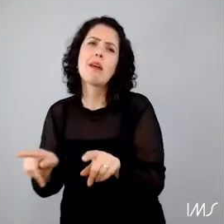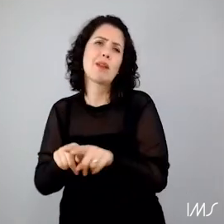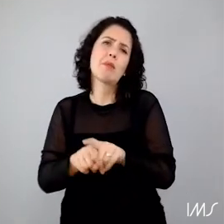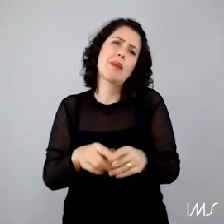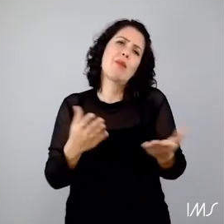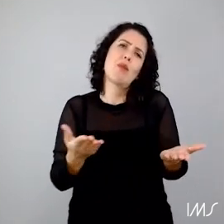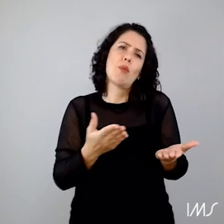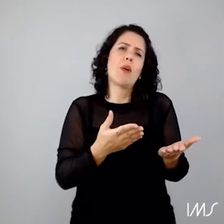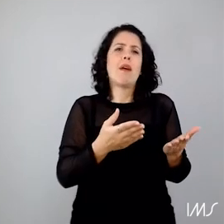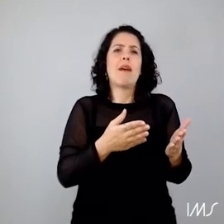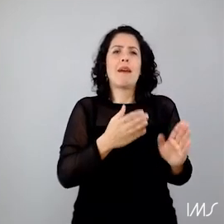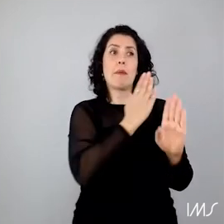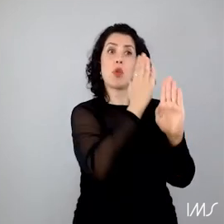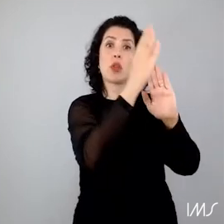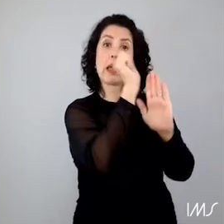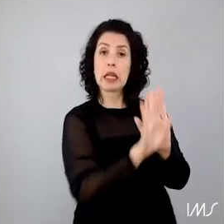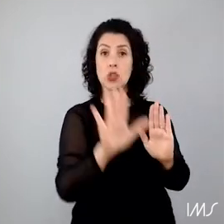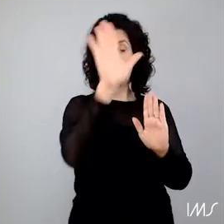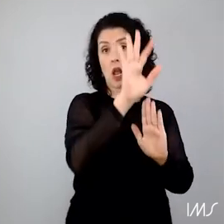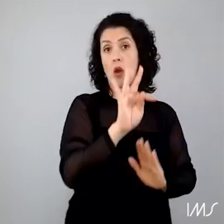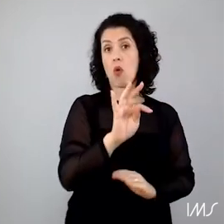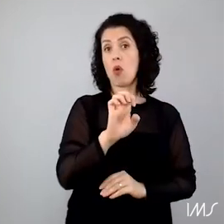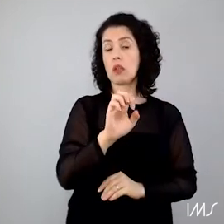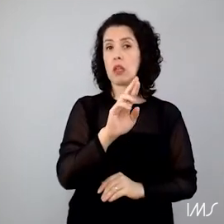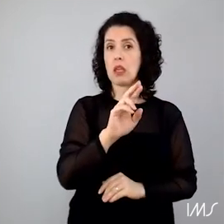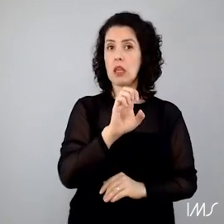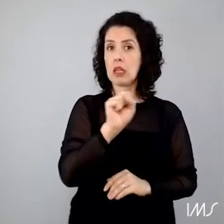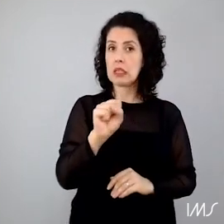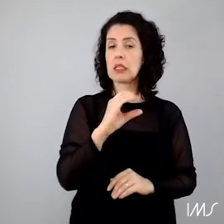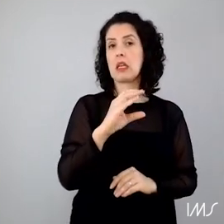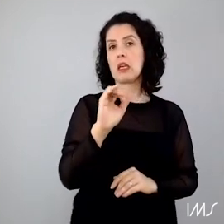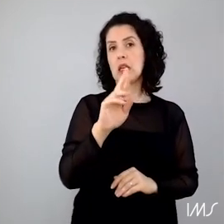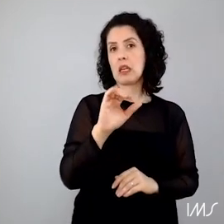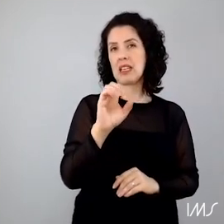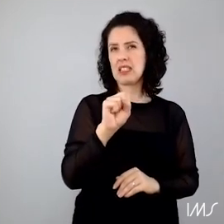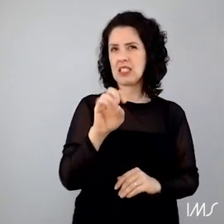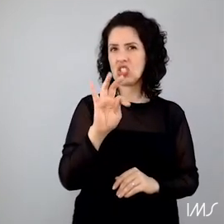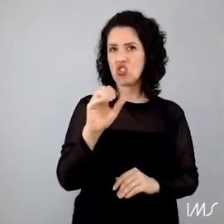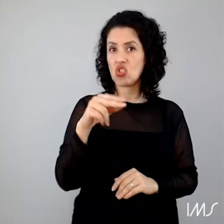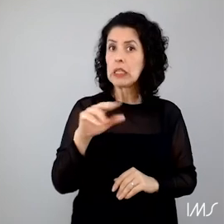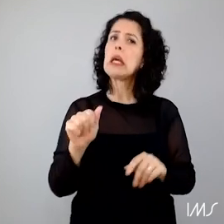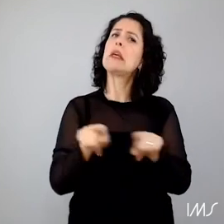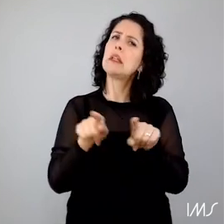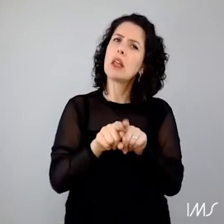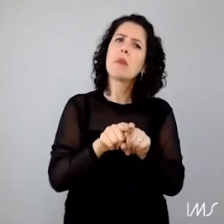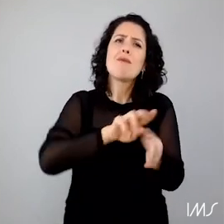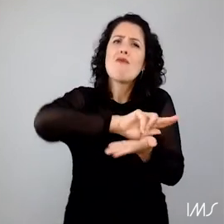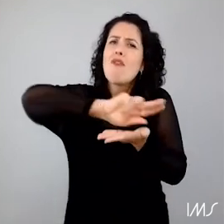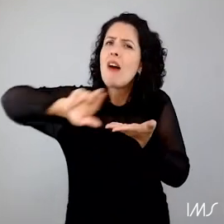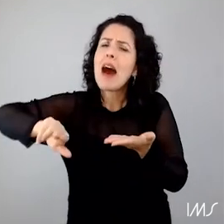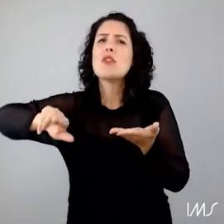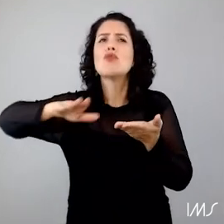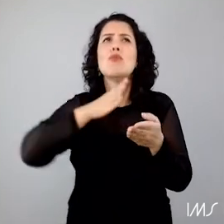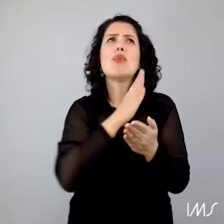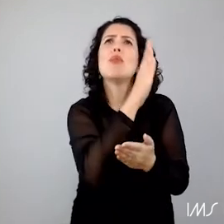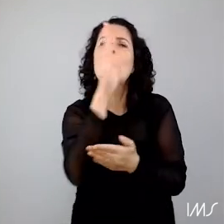de arquivos no interior do Brasil, enfim. Mas isso é fruto de um processo amplo, cultural nosso. Quer dizer, eu